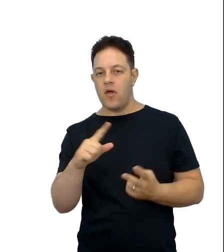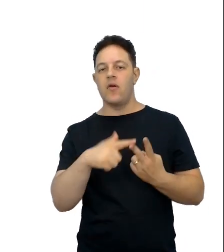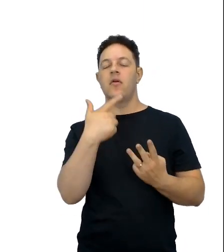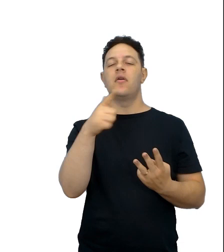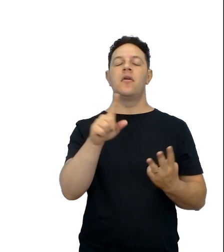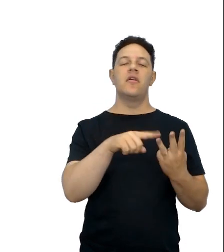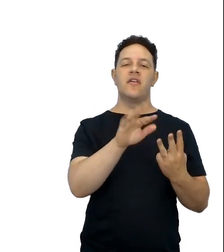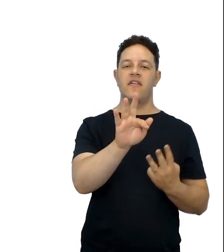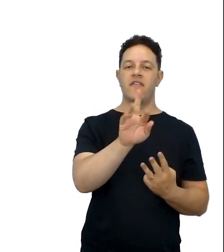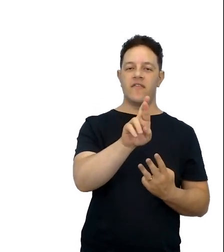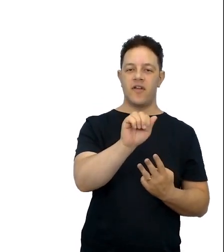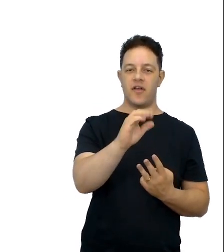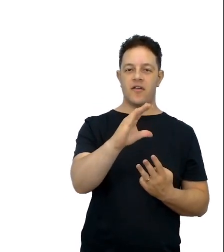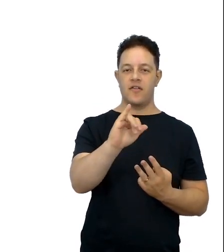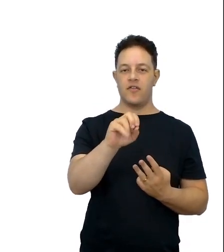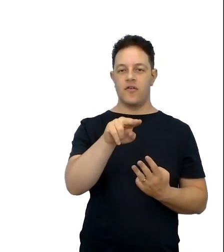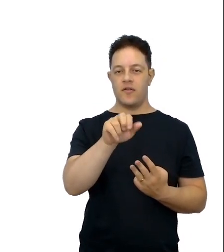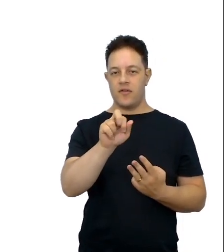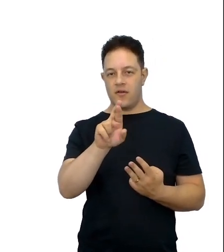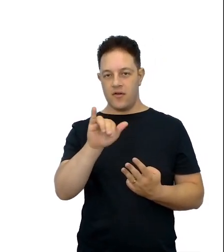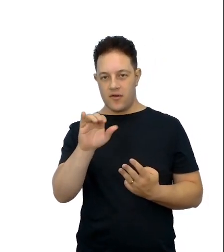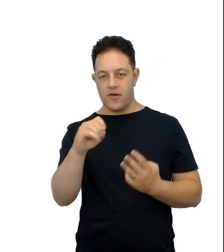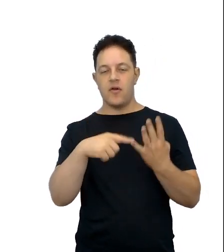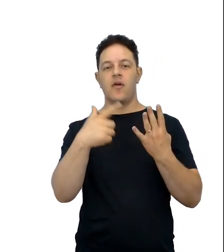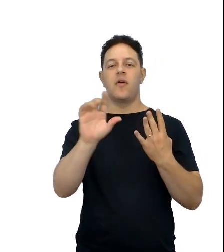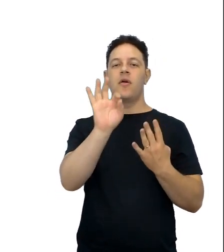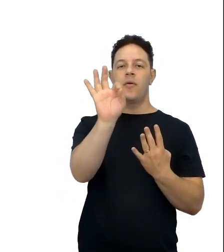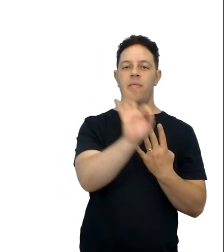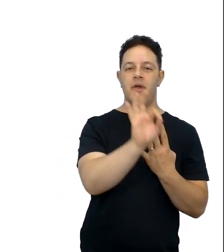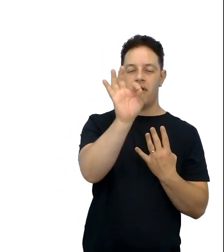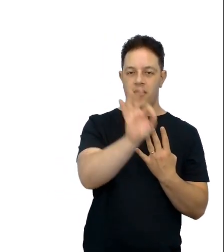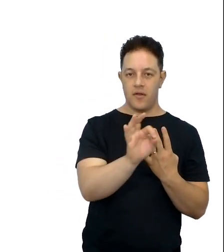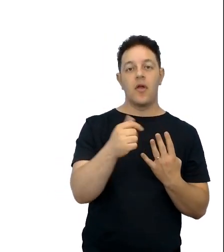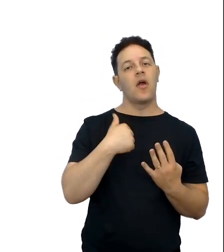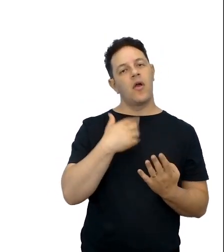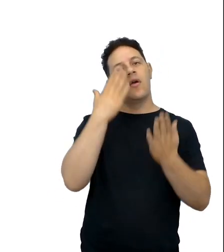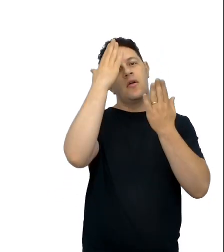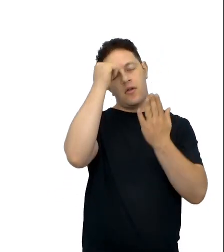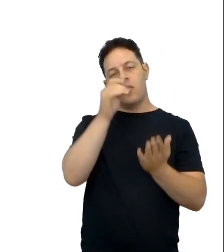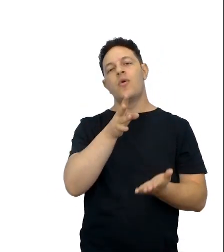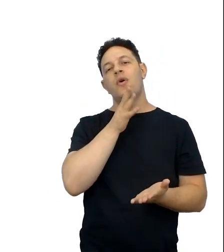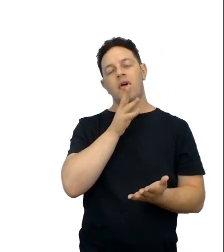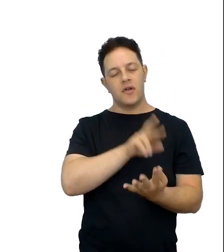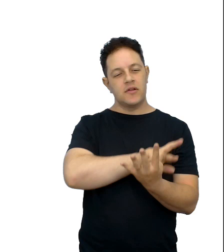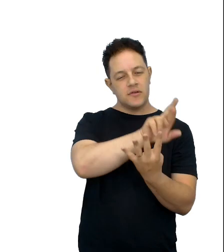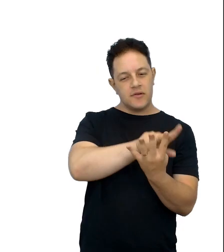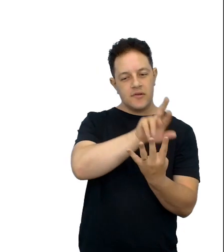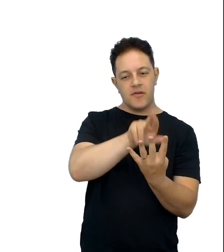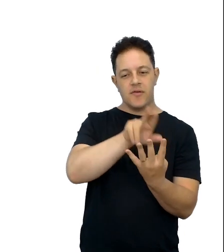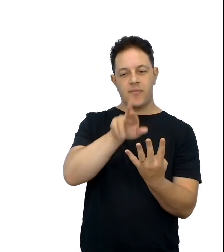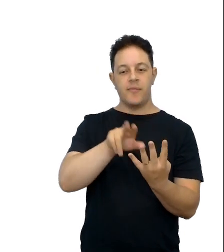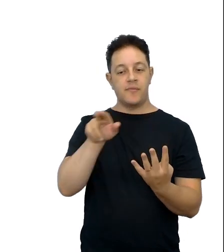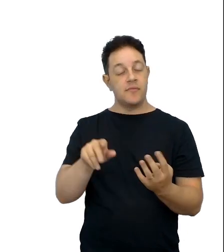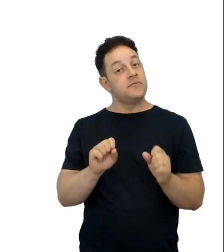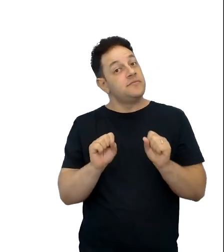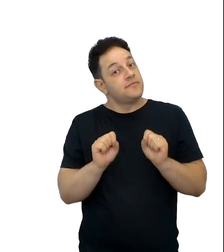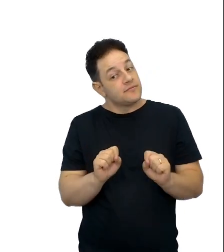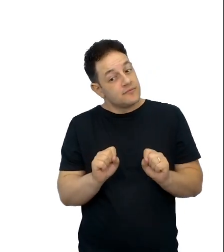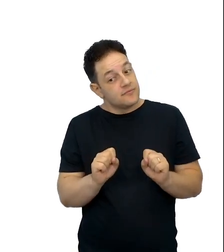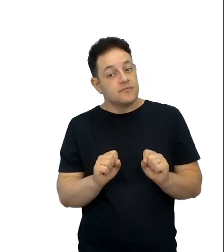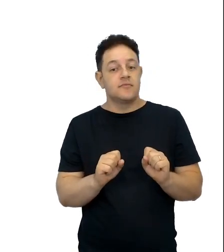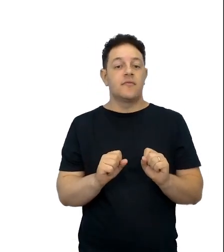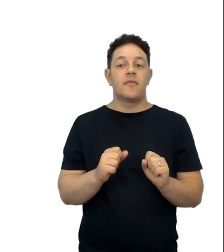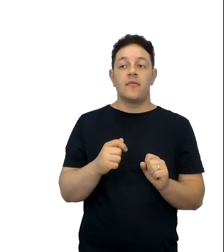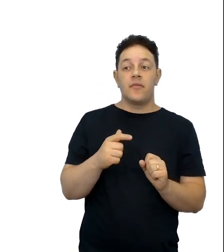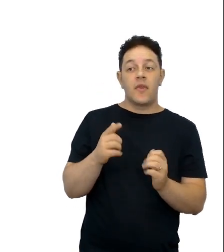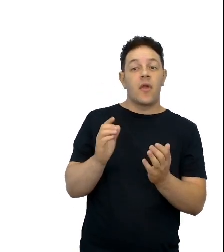representação percentual. Então, eu tenho esse conhecimento que possivelmente essas